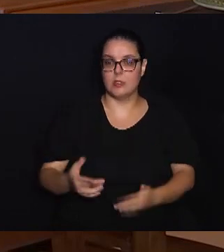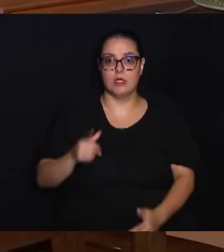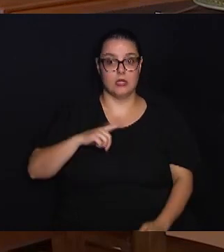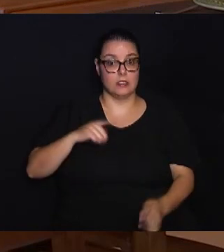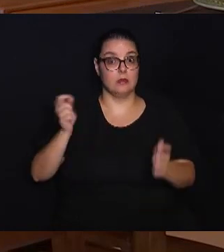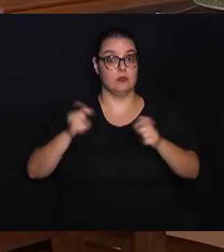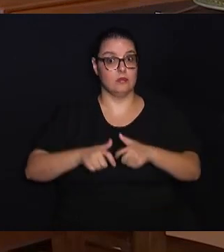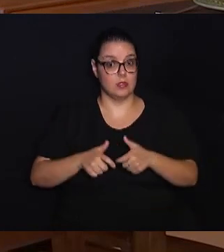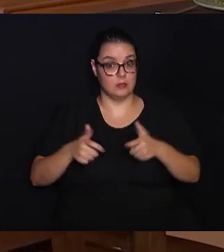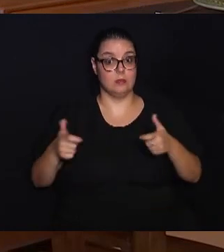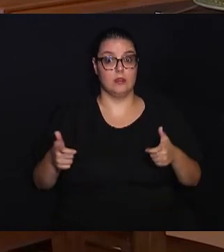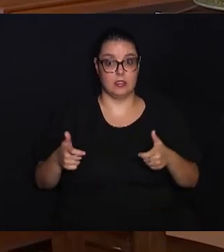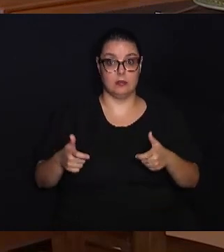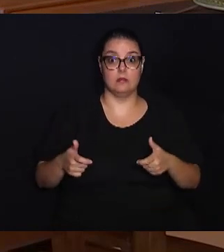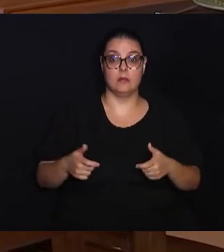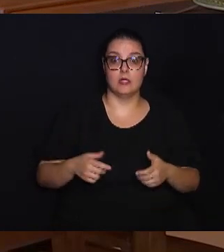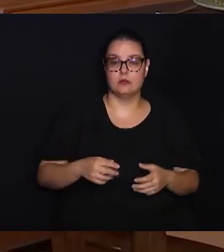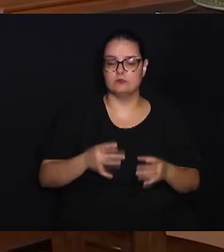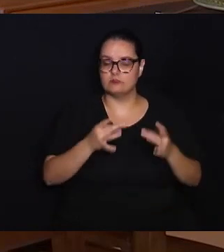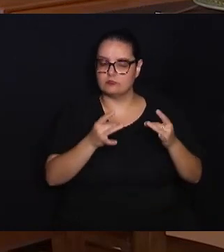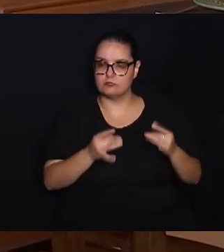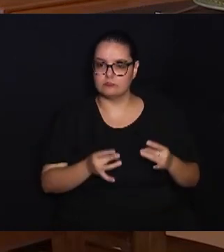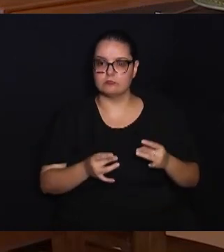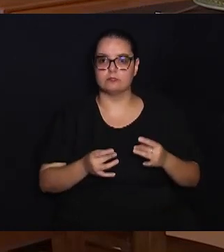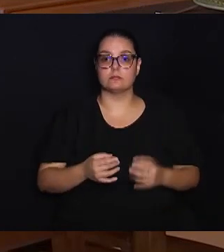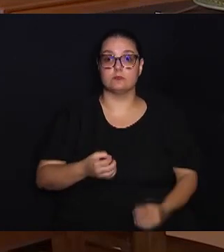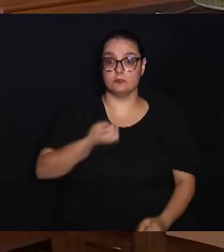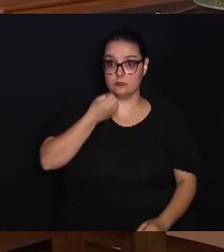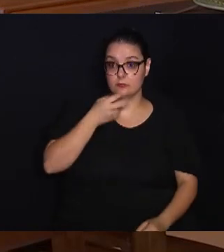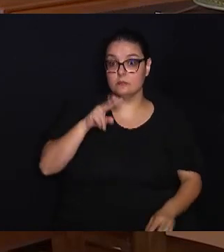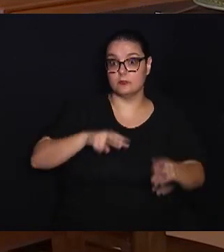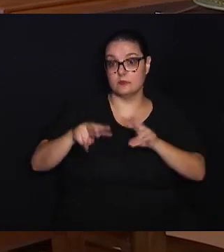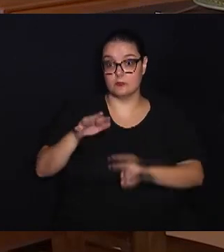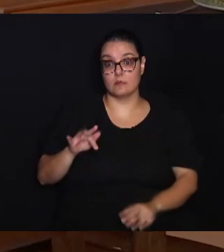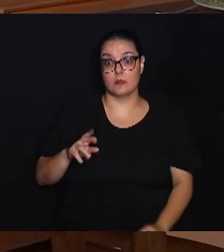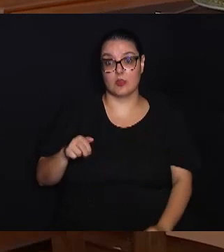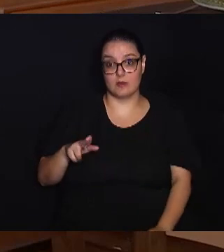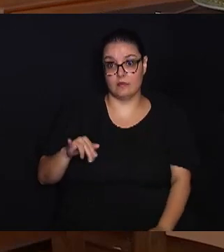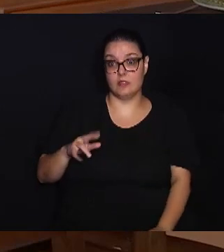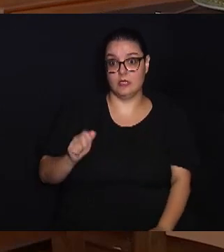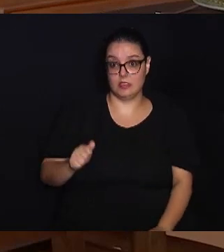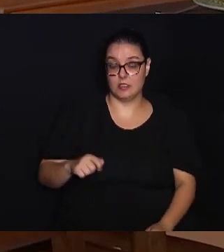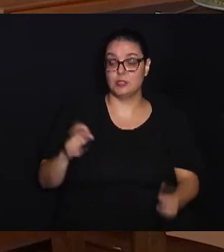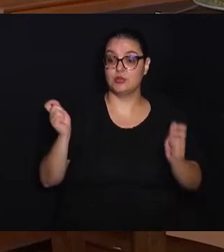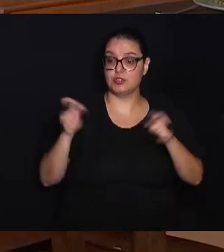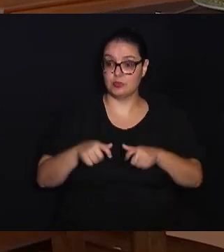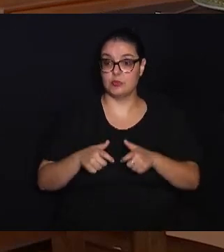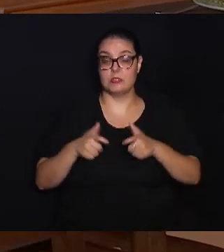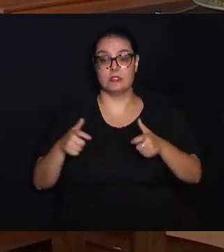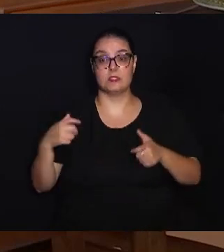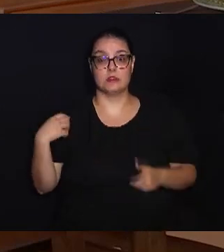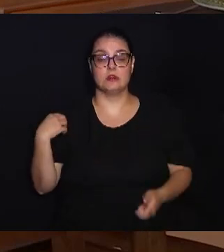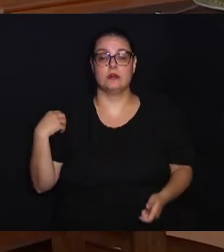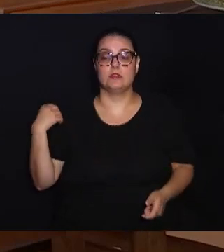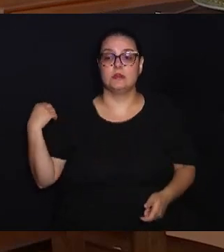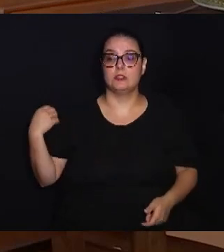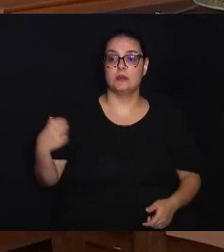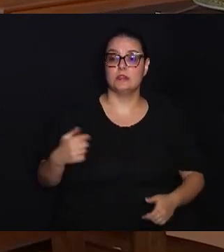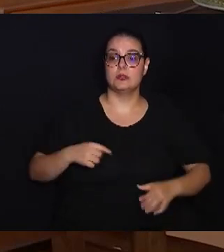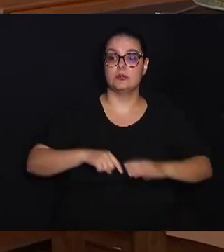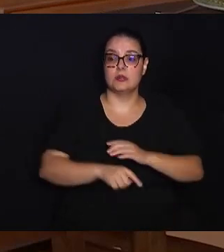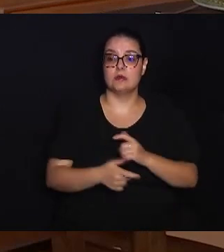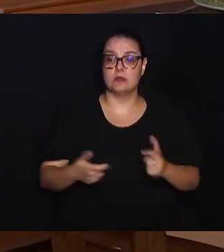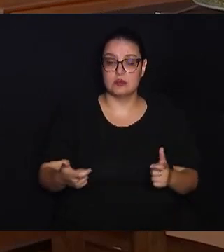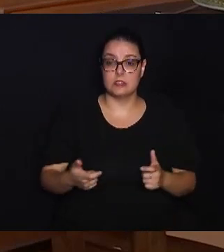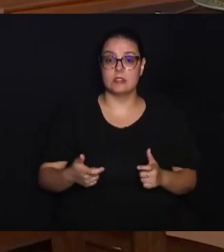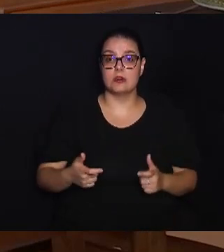operando a loja ela tem um potencial muito grande explorado a loja ela era muito bem Vista pela franquia de potencial de crescimento de